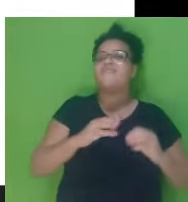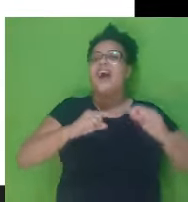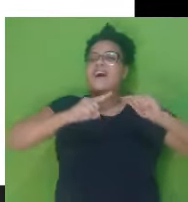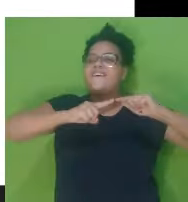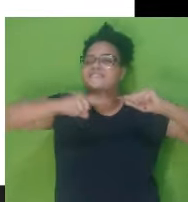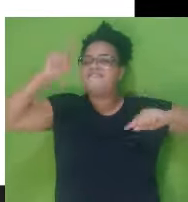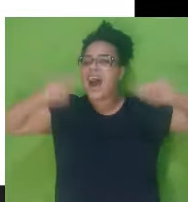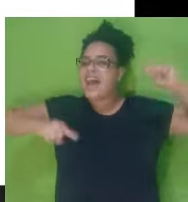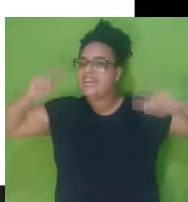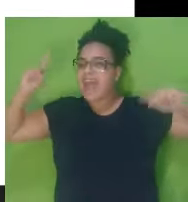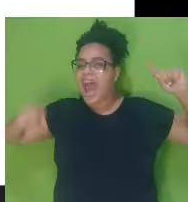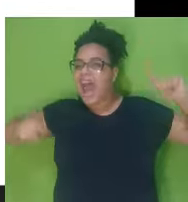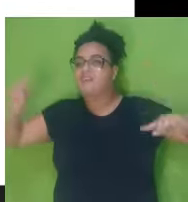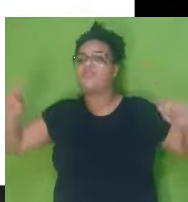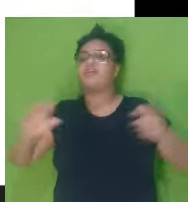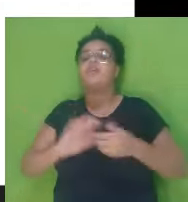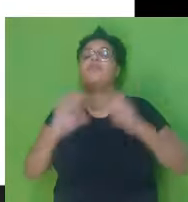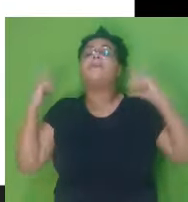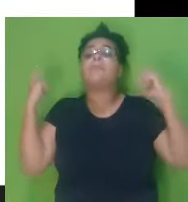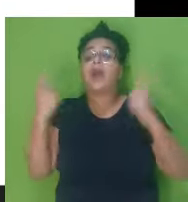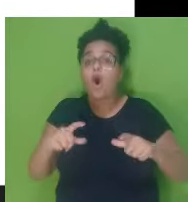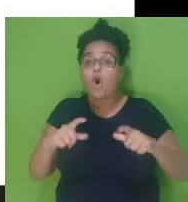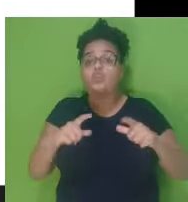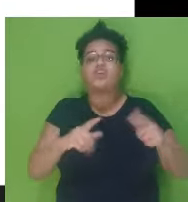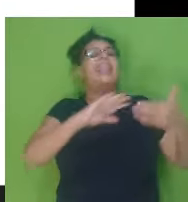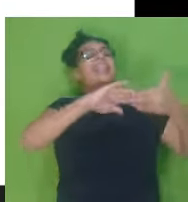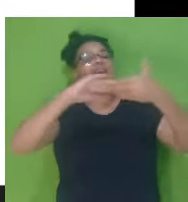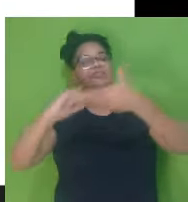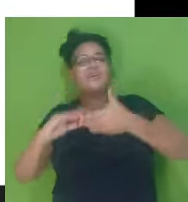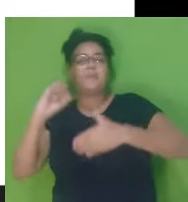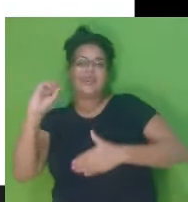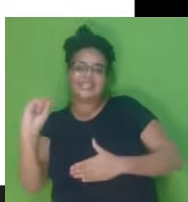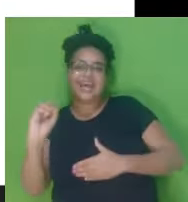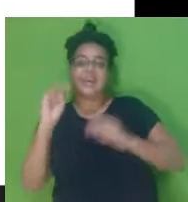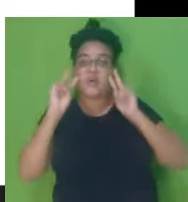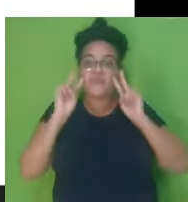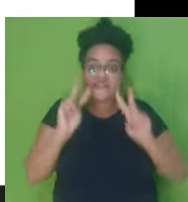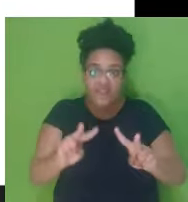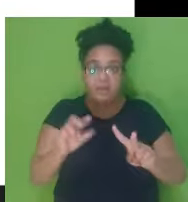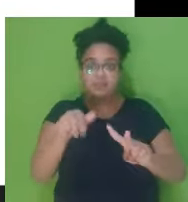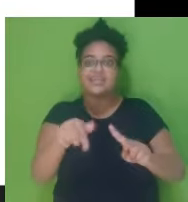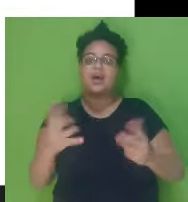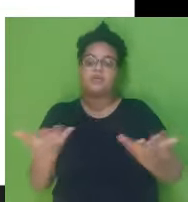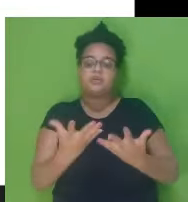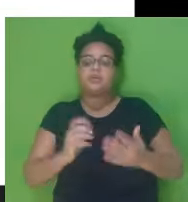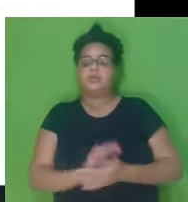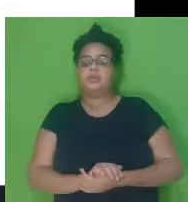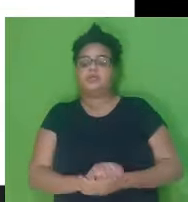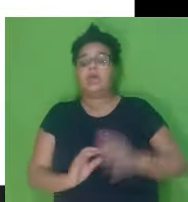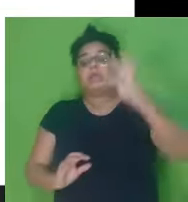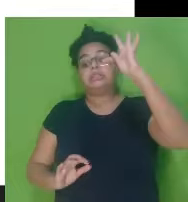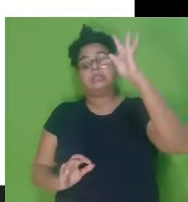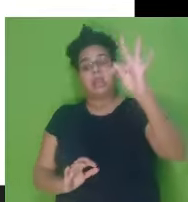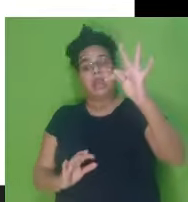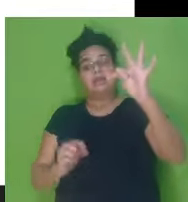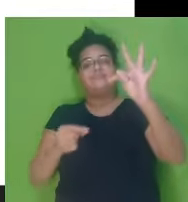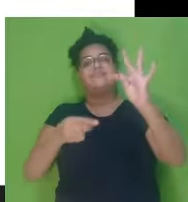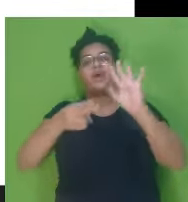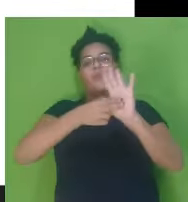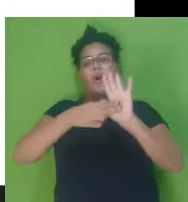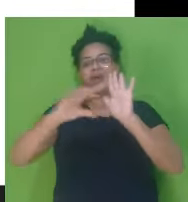variável, essa variável ela vai tender para onde? Para zero, como nós vimos aqui. Então, t tende a